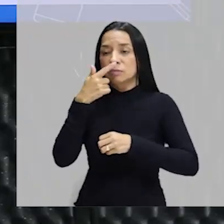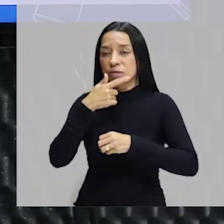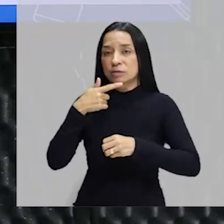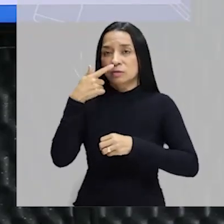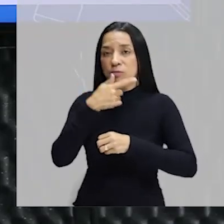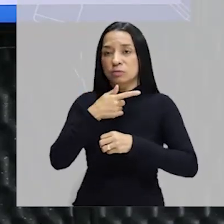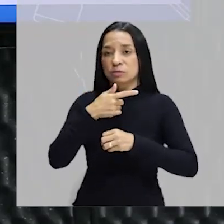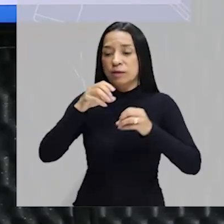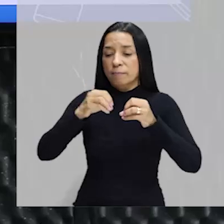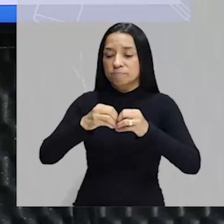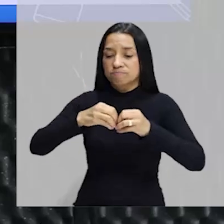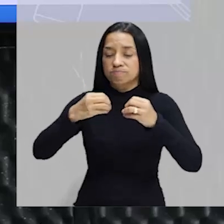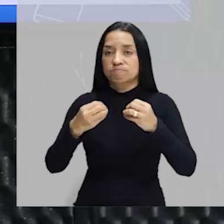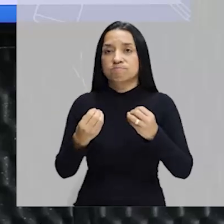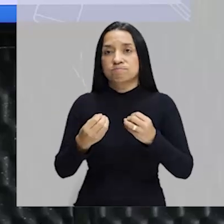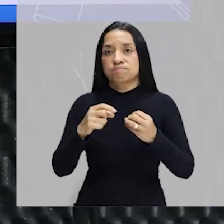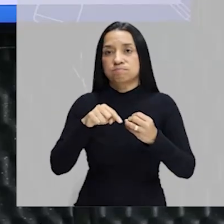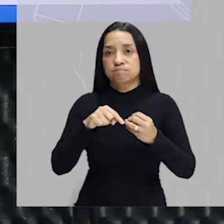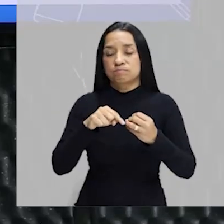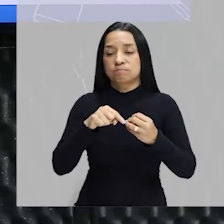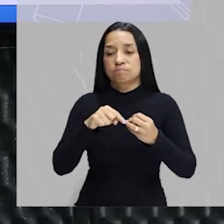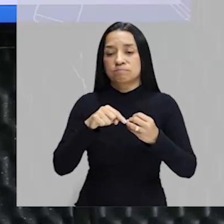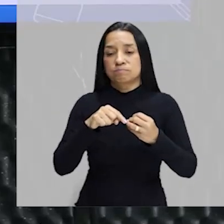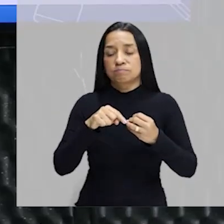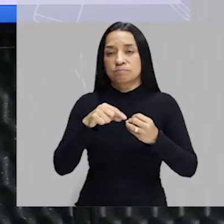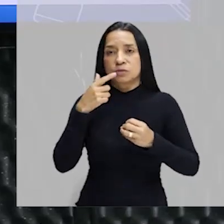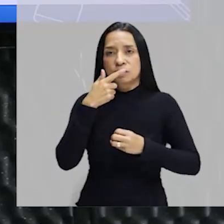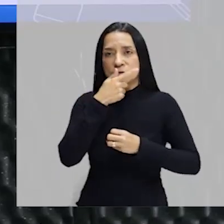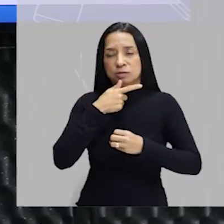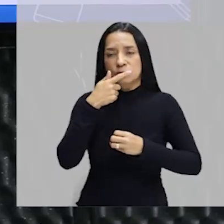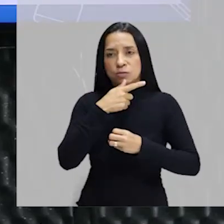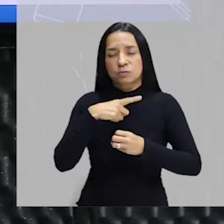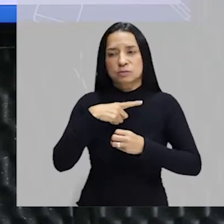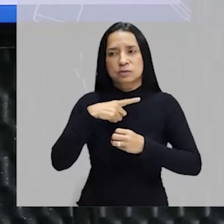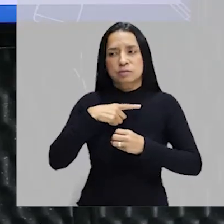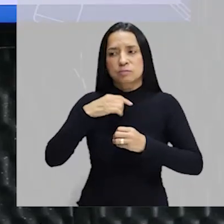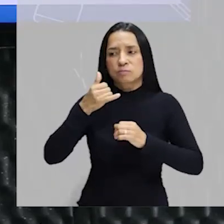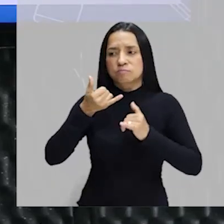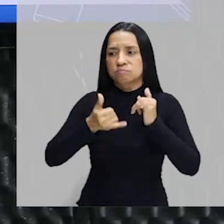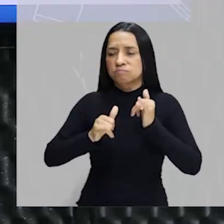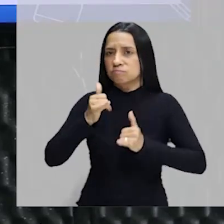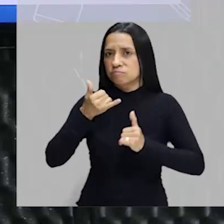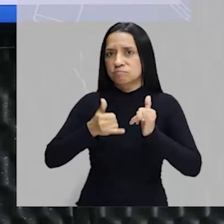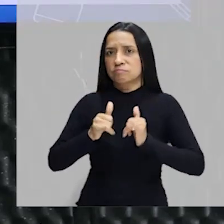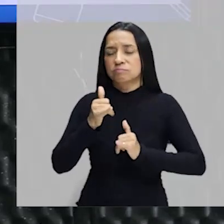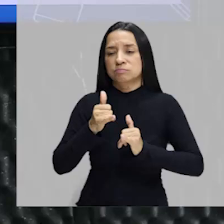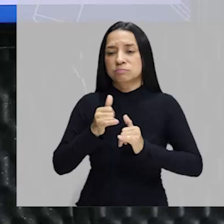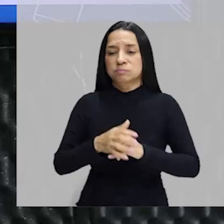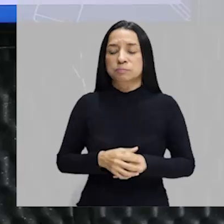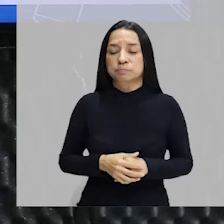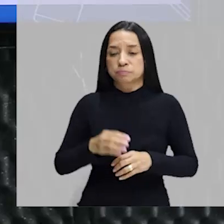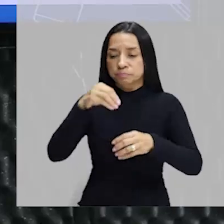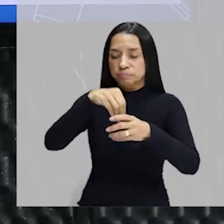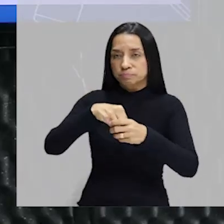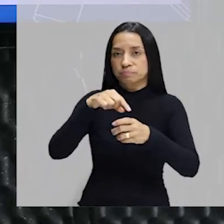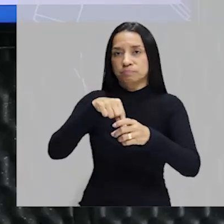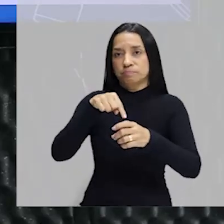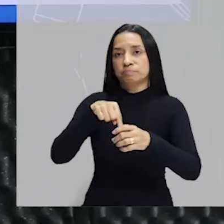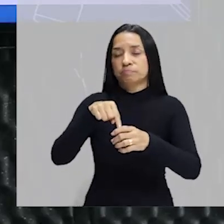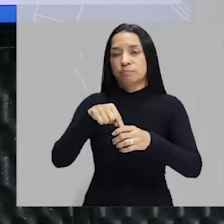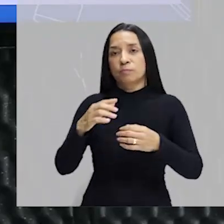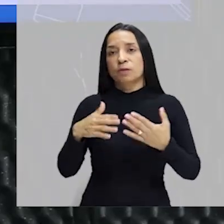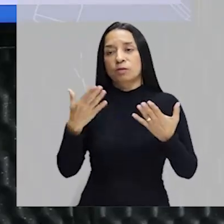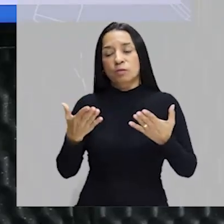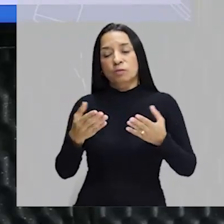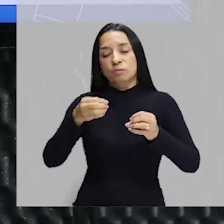quebrada, certo? A glicose, ela tem muita energia armazenada dentro dela. Então, quando